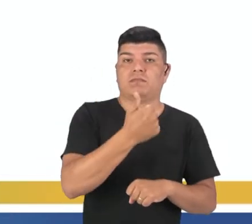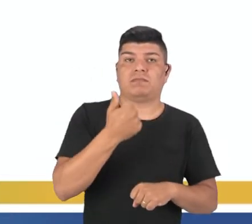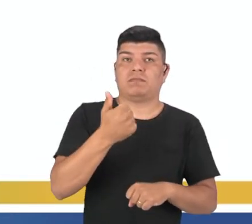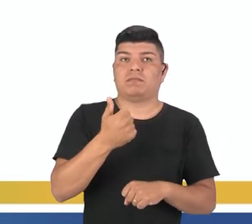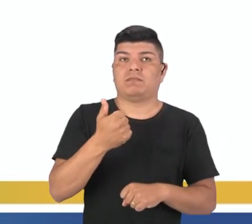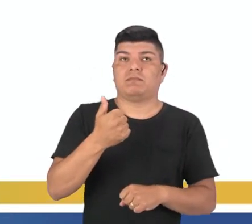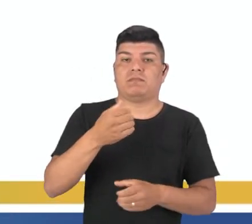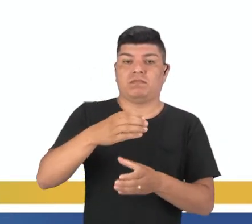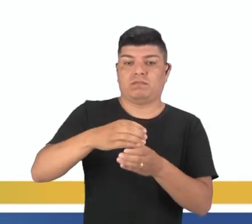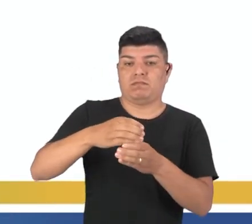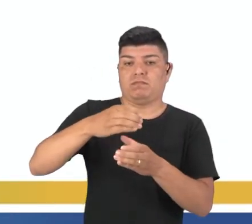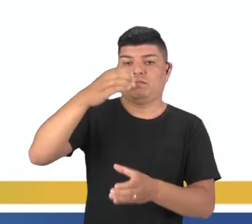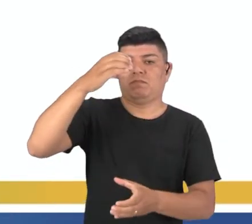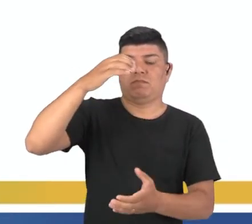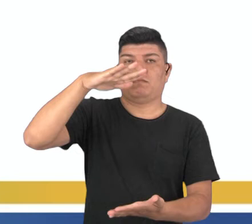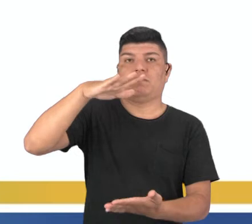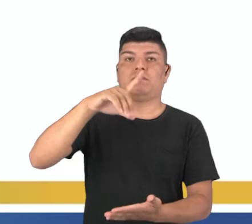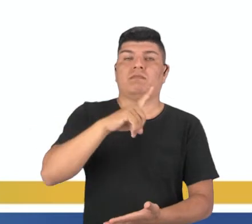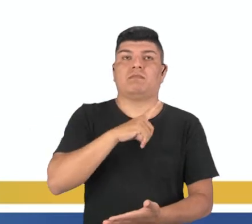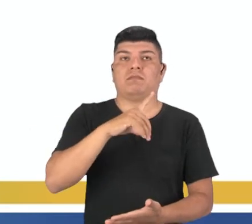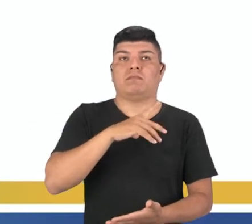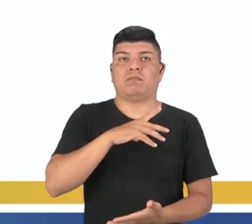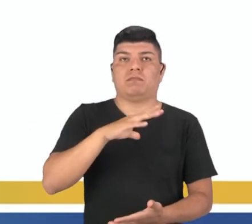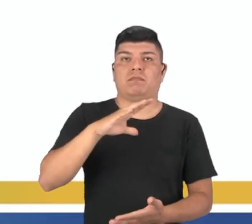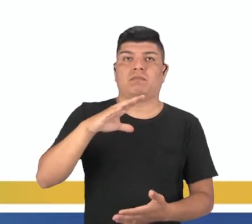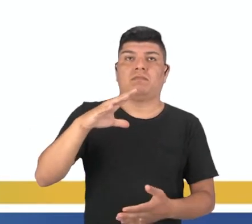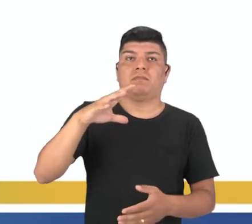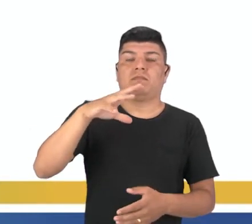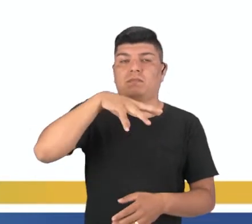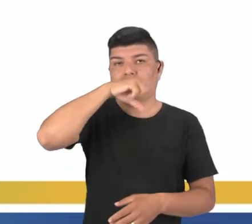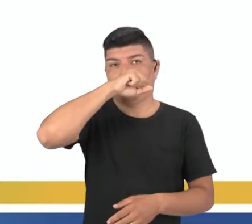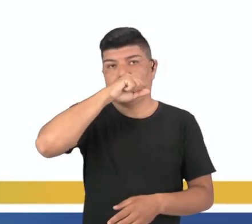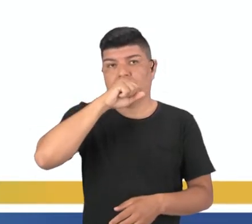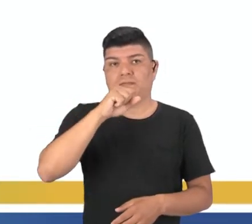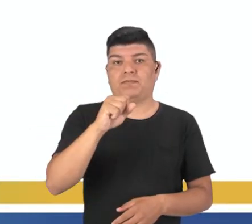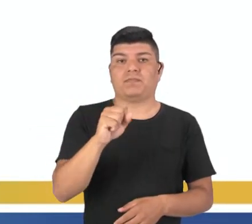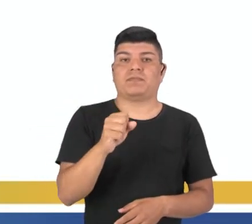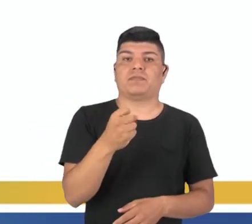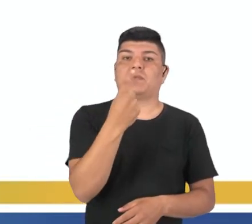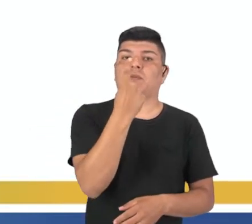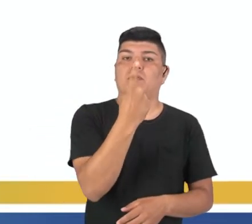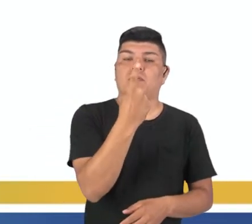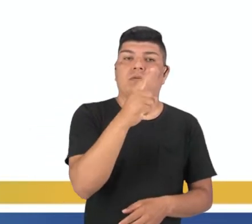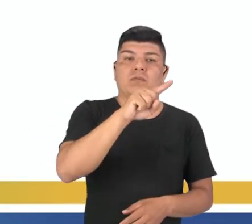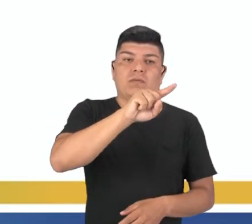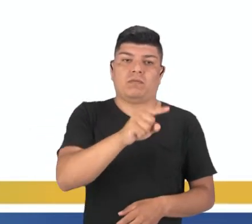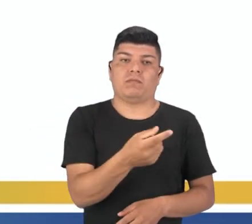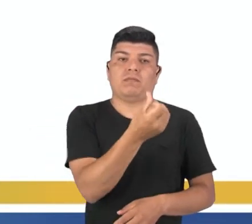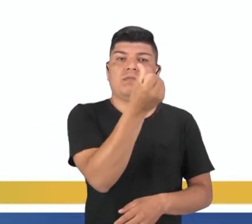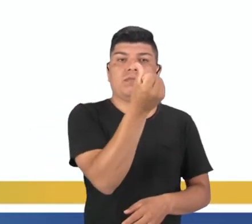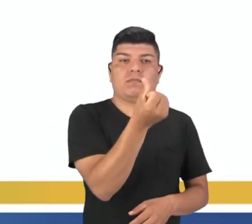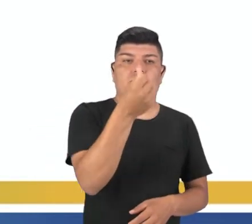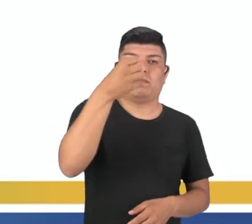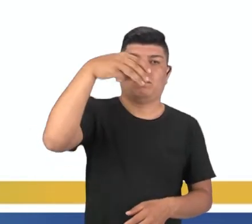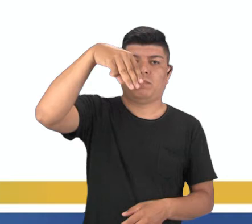o cilindro de ar possui 1,6 metros de altura e